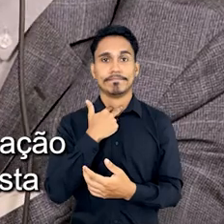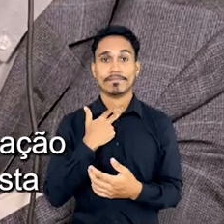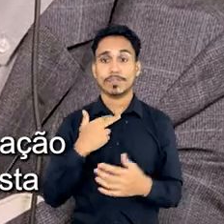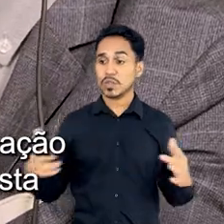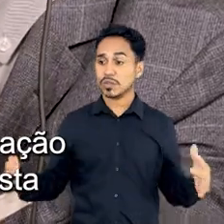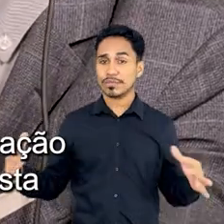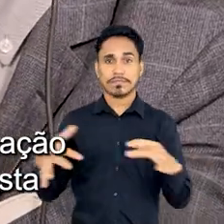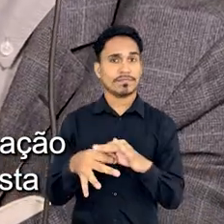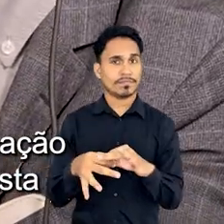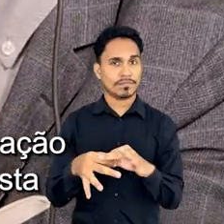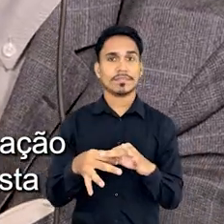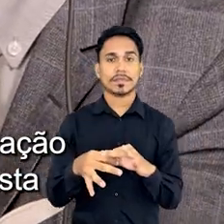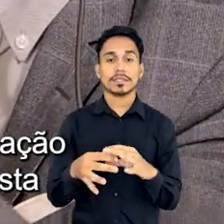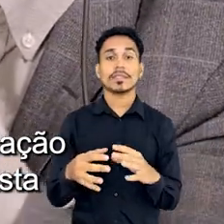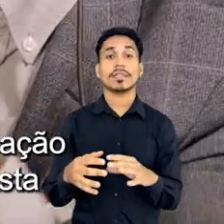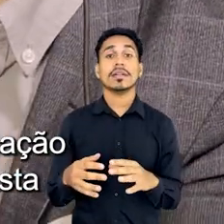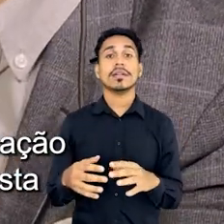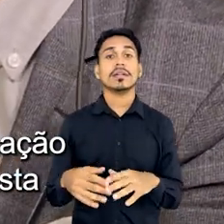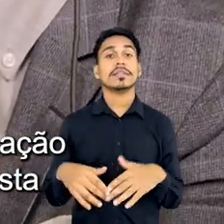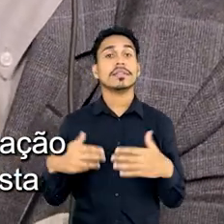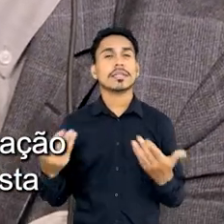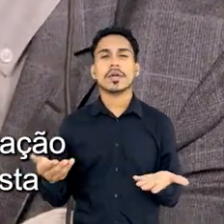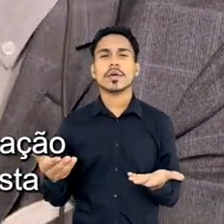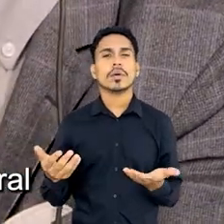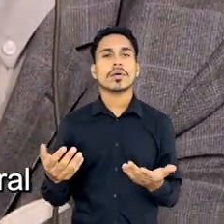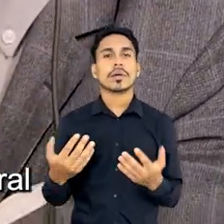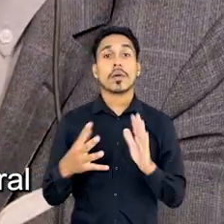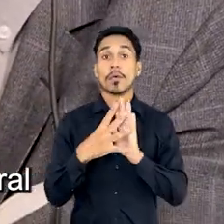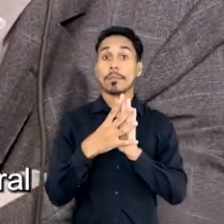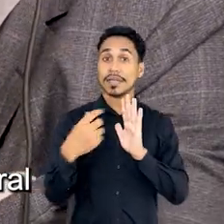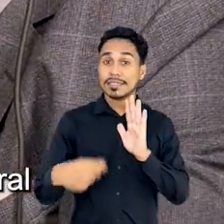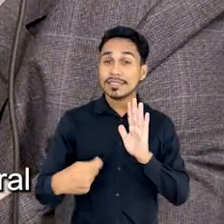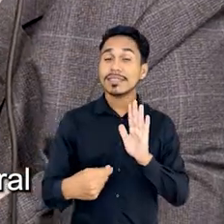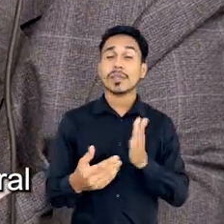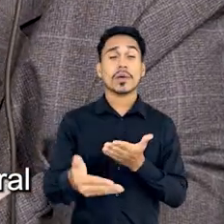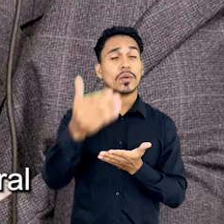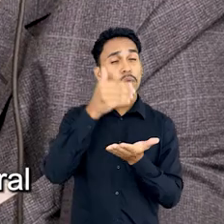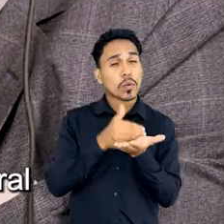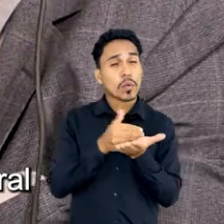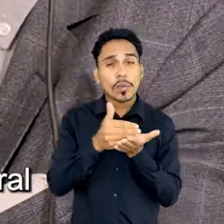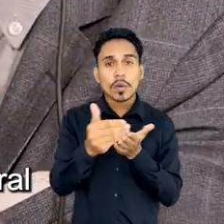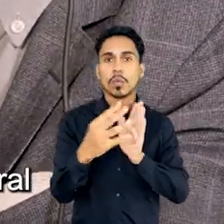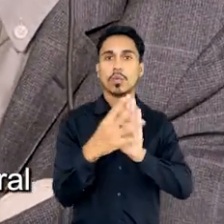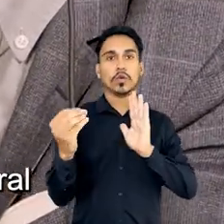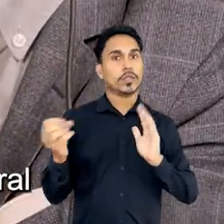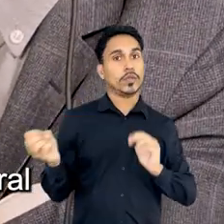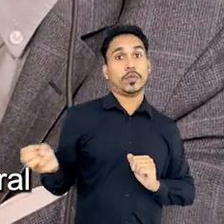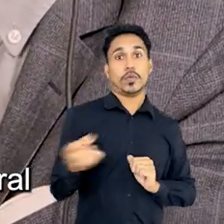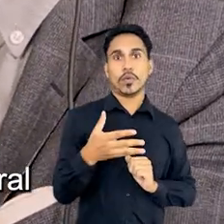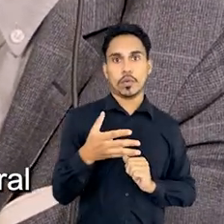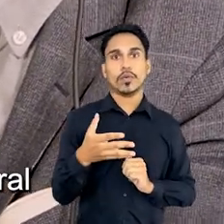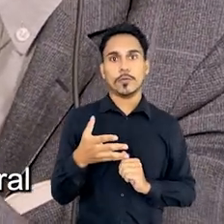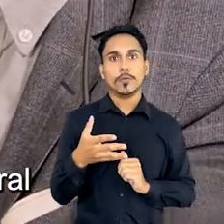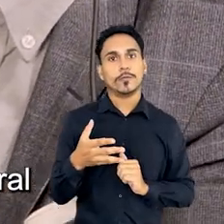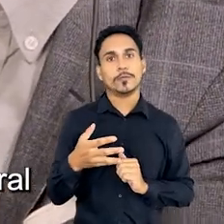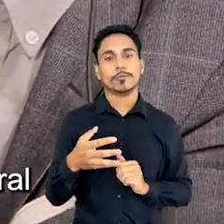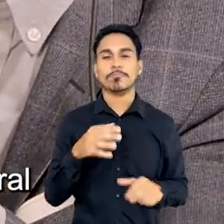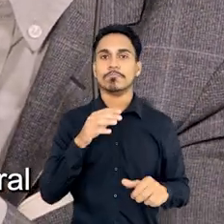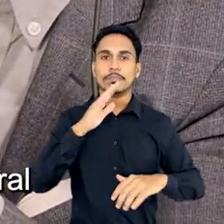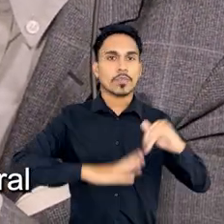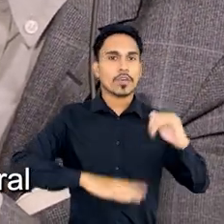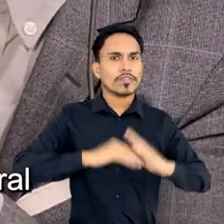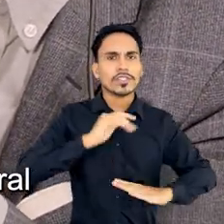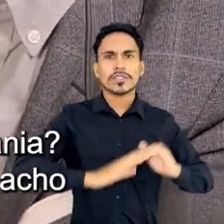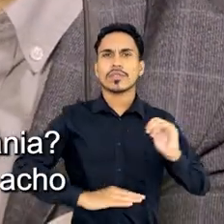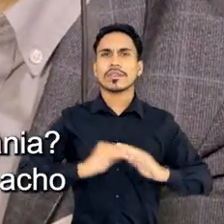dissociar essa formação da formação básica Qual é a Gênese não basta o modelo só de profissionalização O que que a gente entende nesse conceito de Formação geral